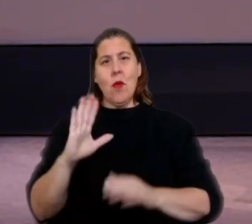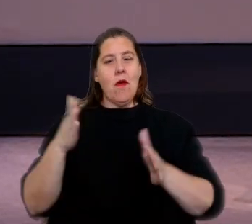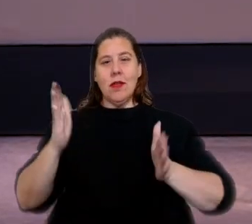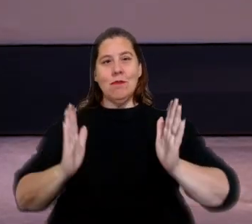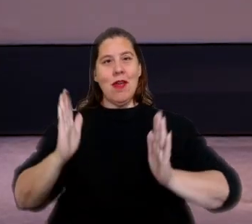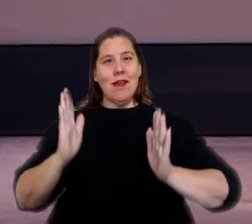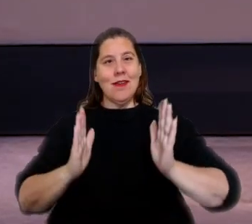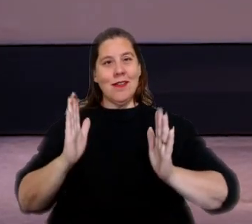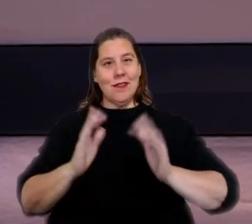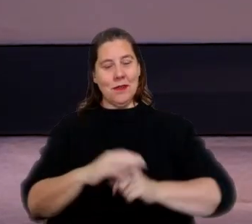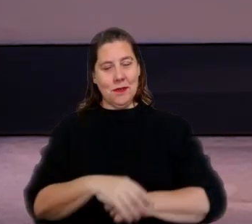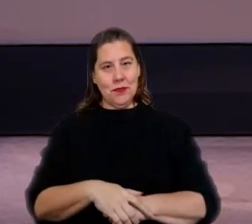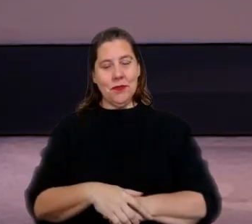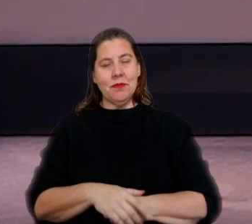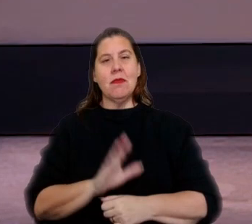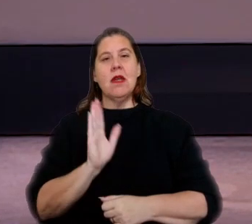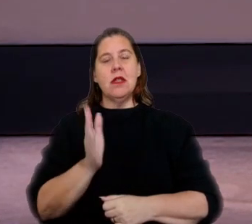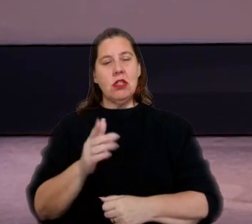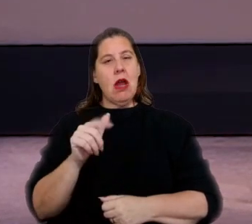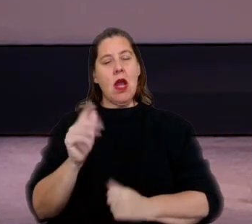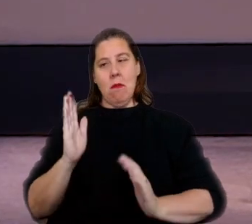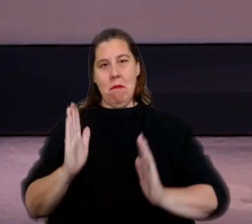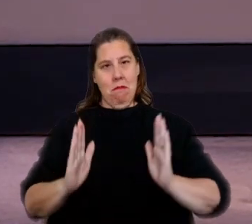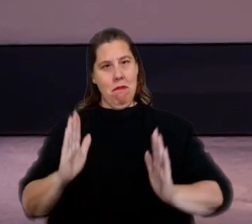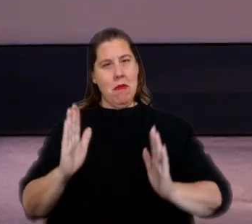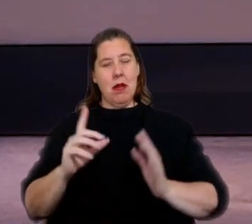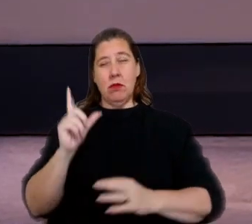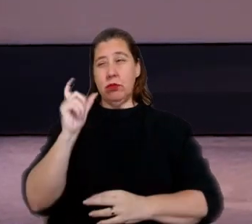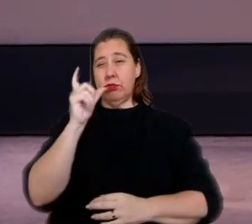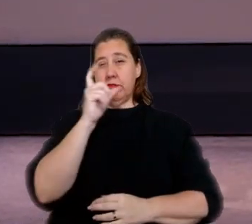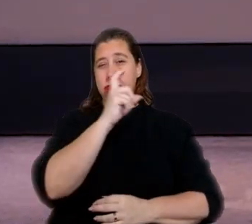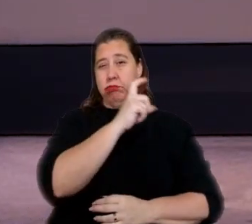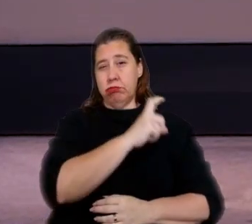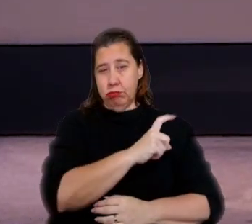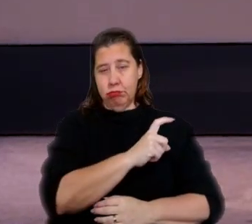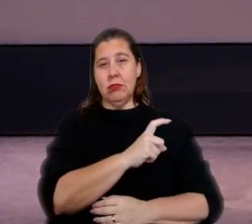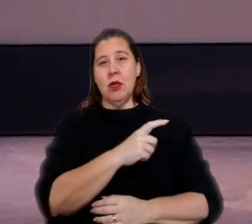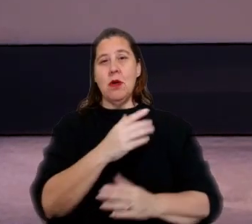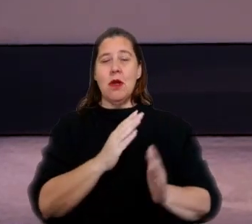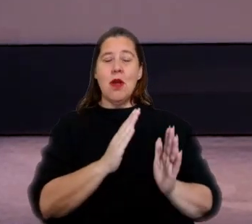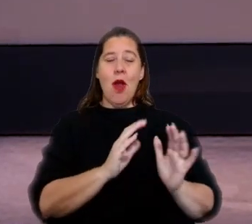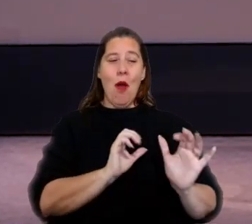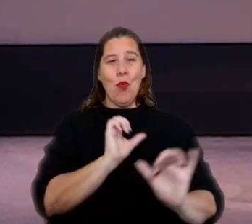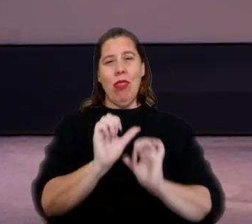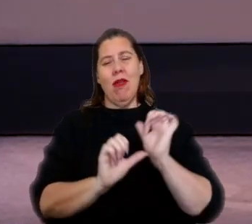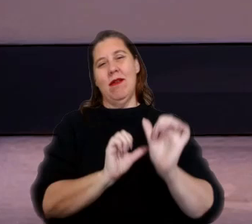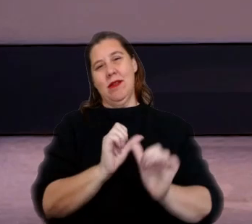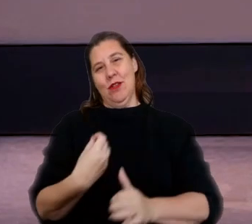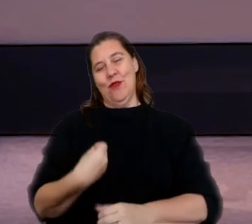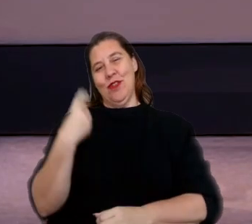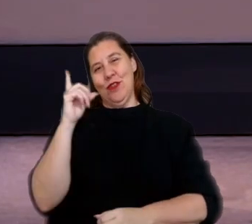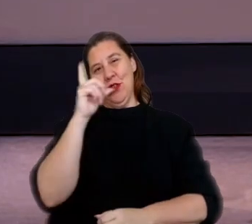na vida? Que fase é essa? Então, já é em si uma fase bastante difícil, é uma passagem